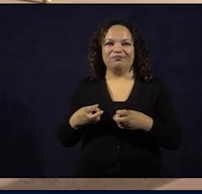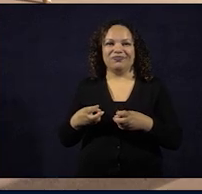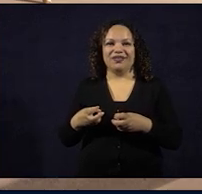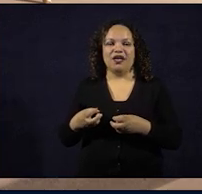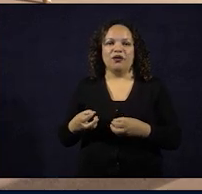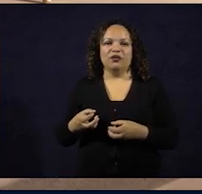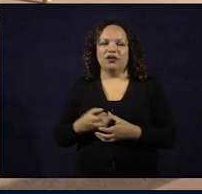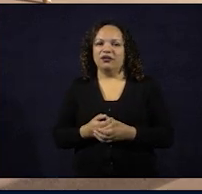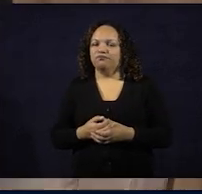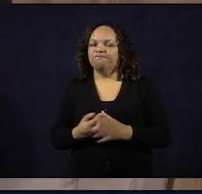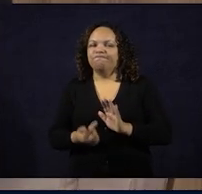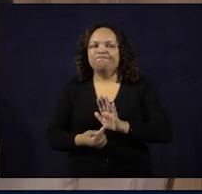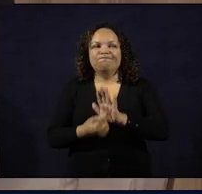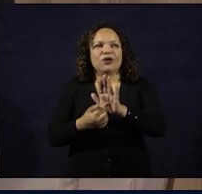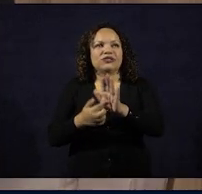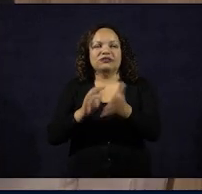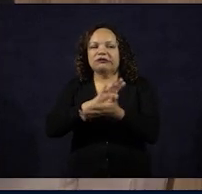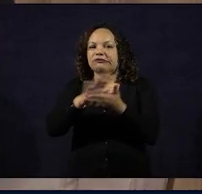representativo